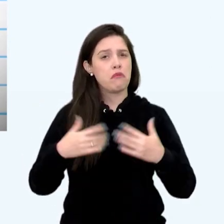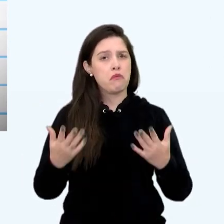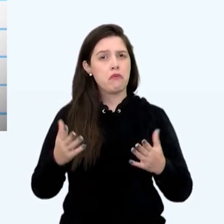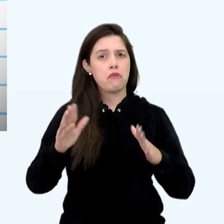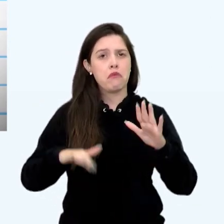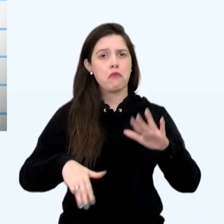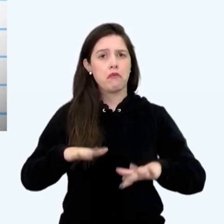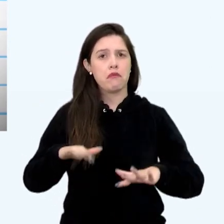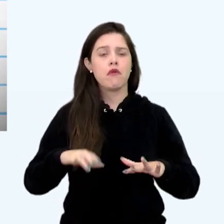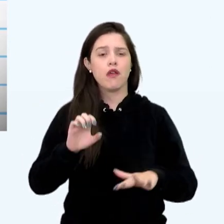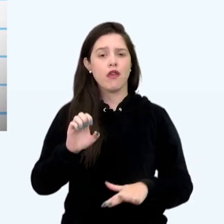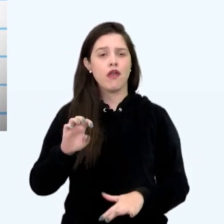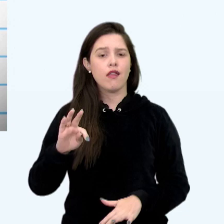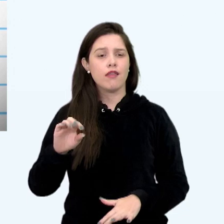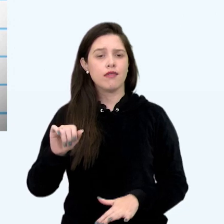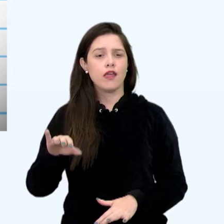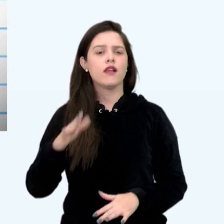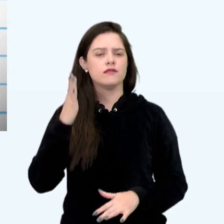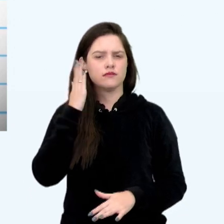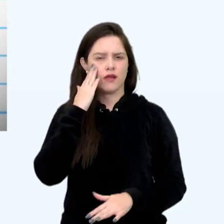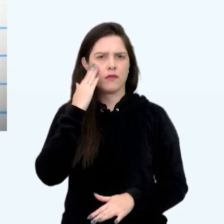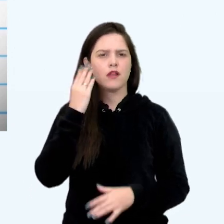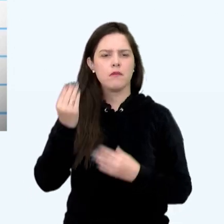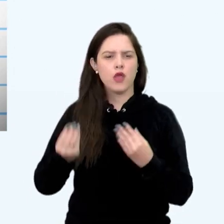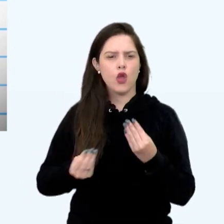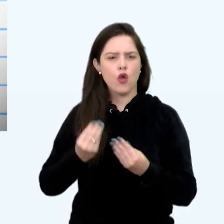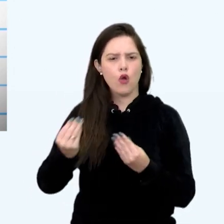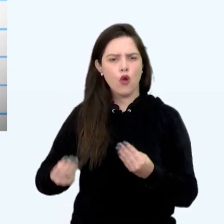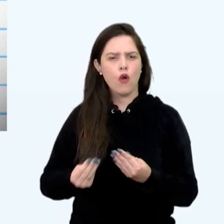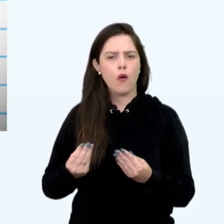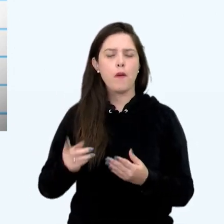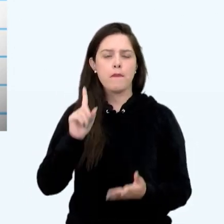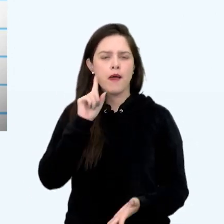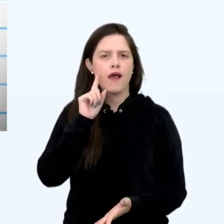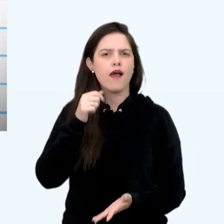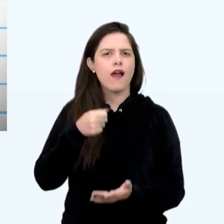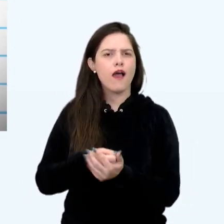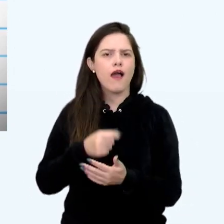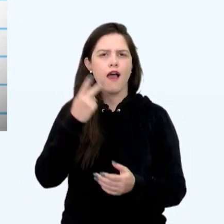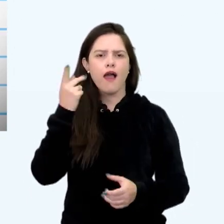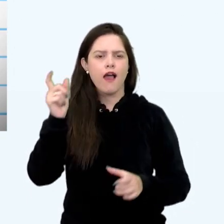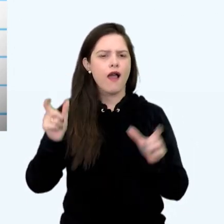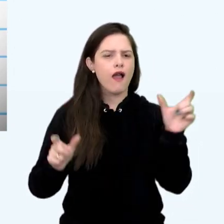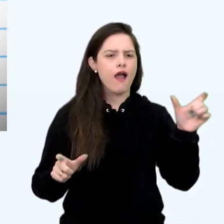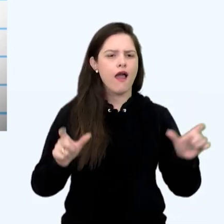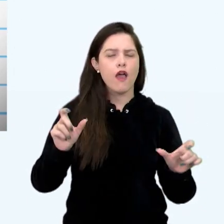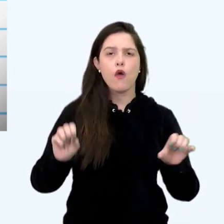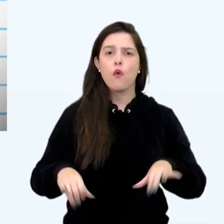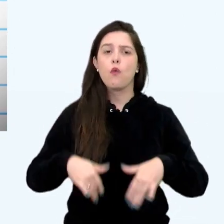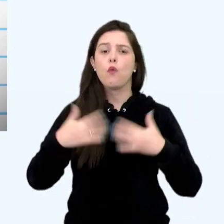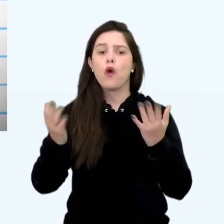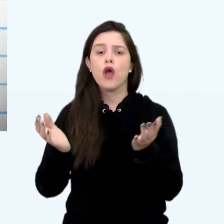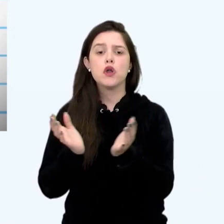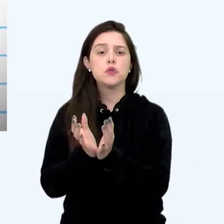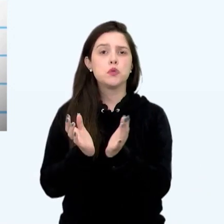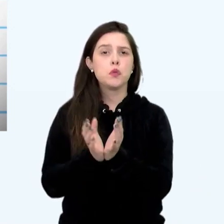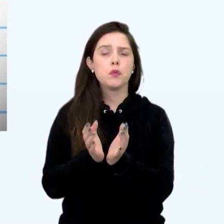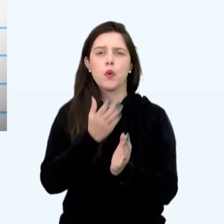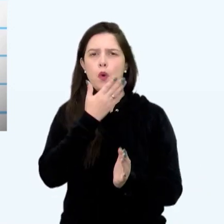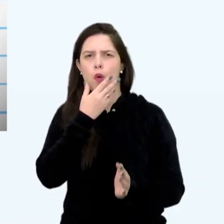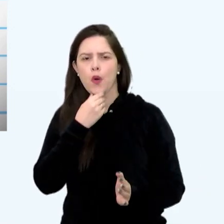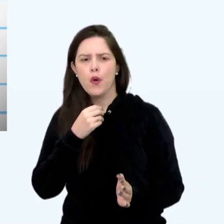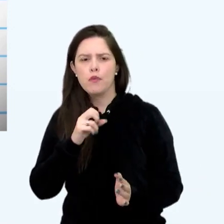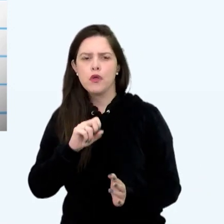pirâmide etária é possível saber qual faixa etária é predominante em uma determinada população, em quais grupos de idade há mais homens ou mulheres, se